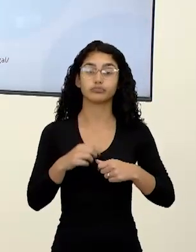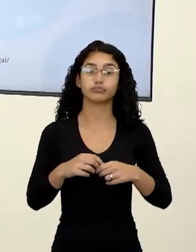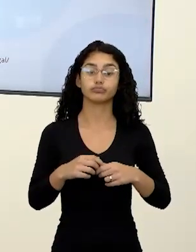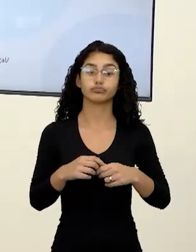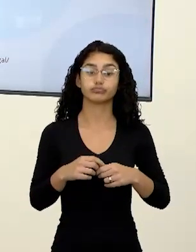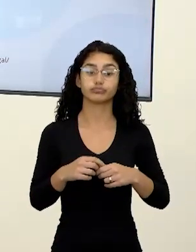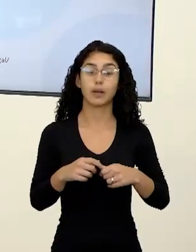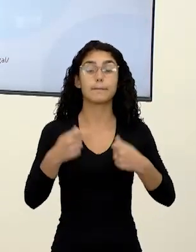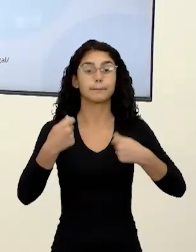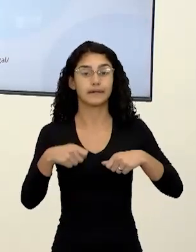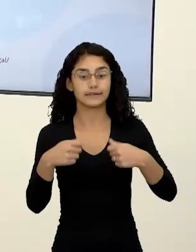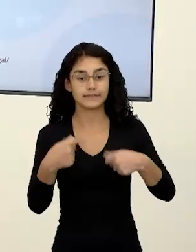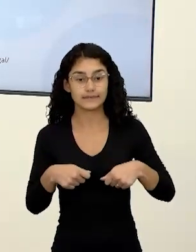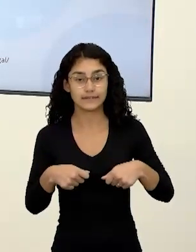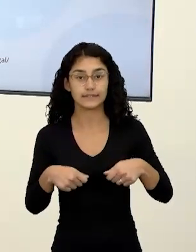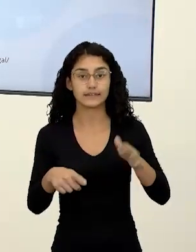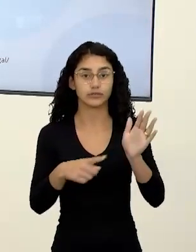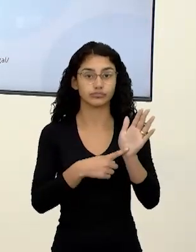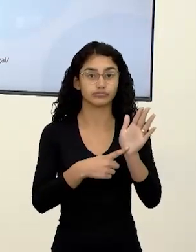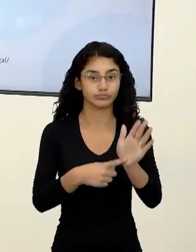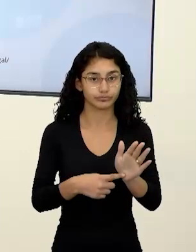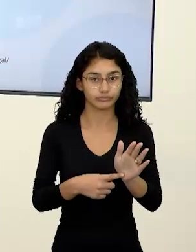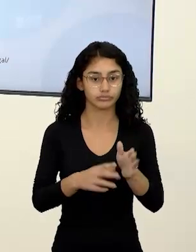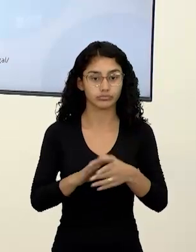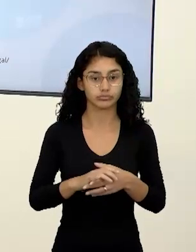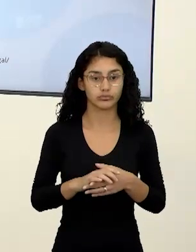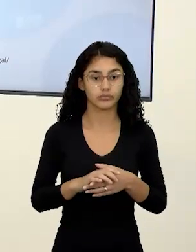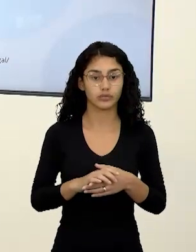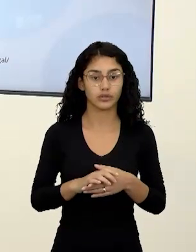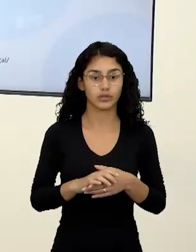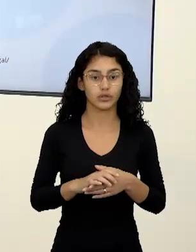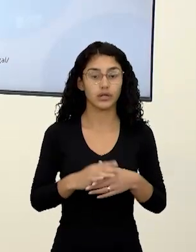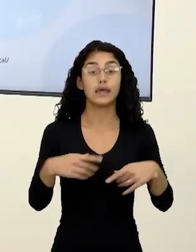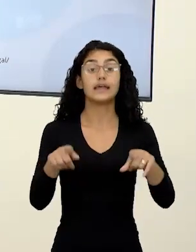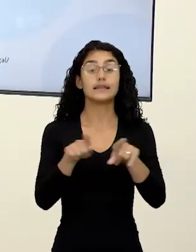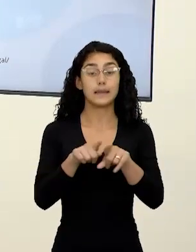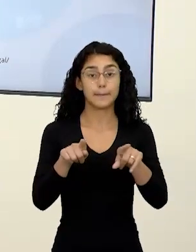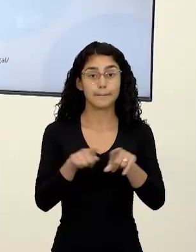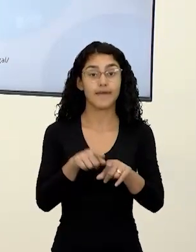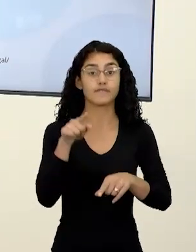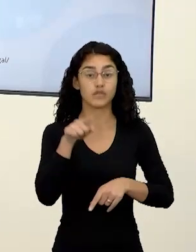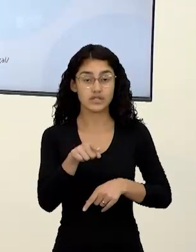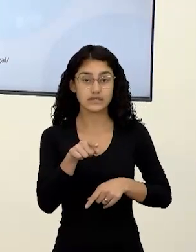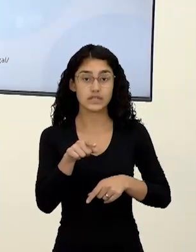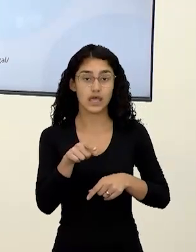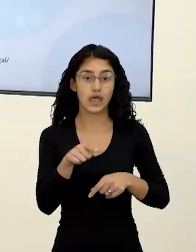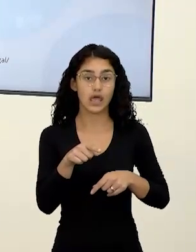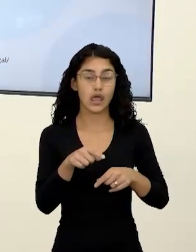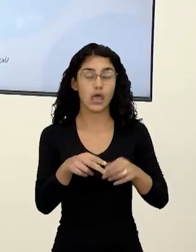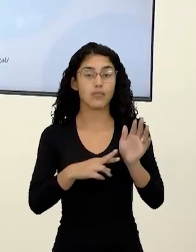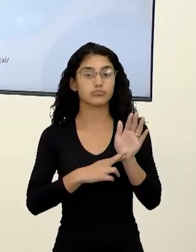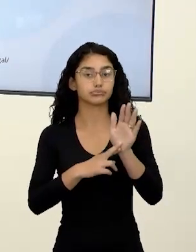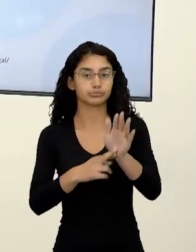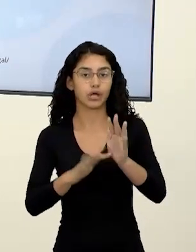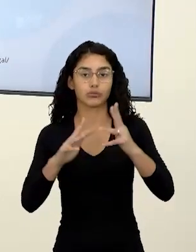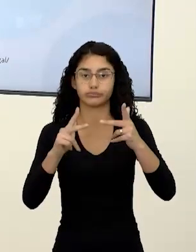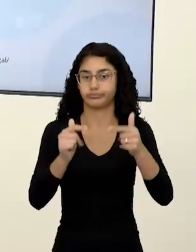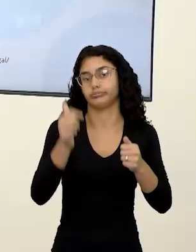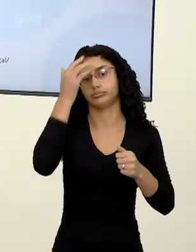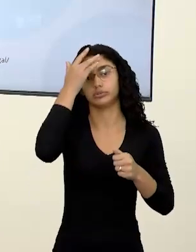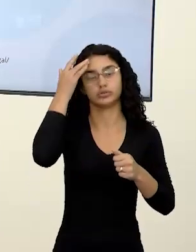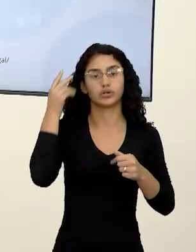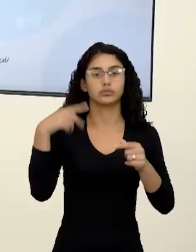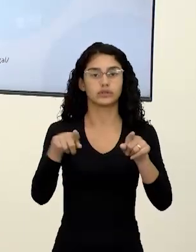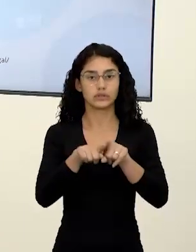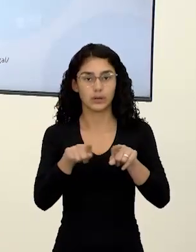Linux, a licença dele, que é o que a gente vai falar daqui a pouco, obriga você a também disponibilizar qualquer mudança que você fez gratuita para todas as